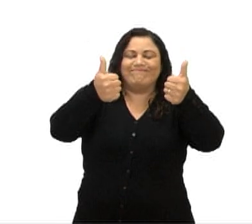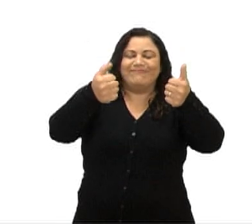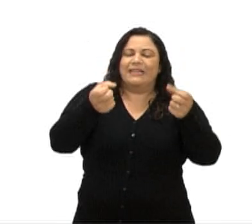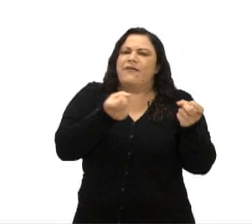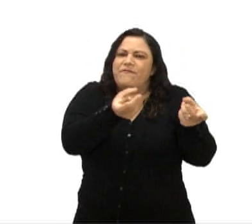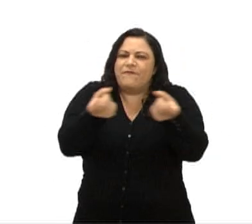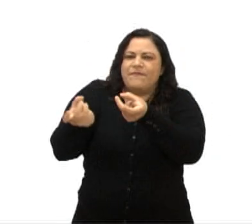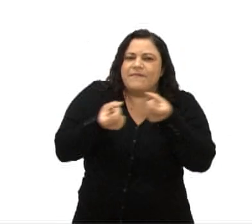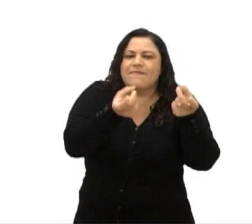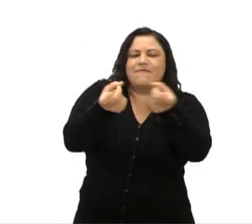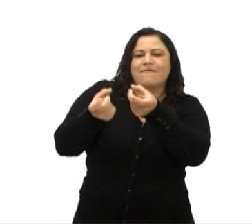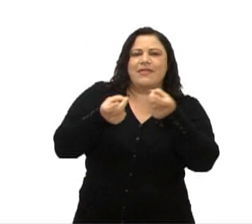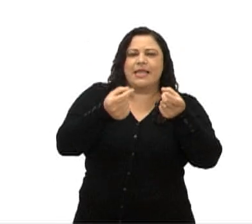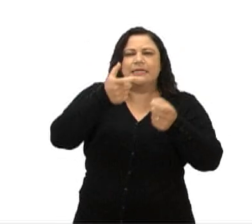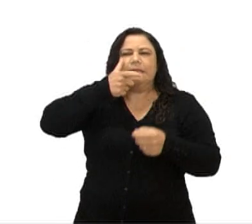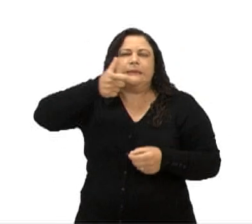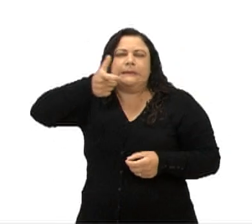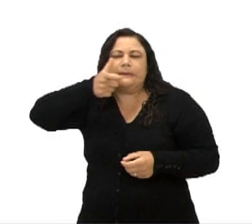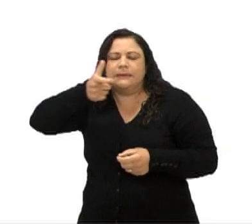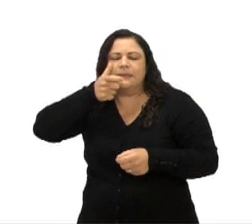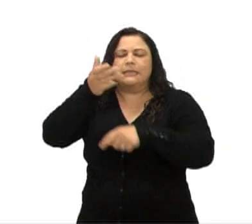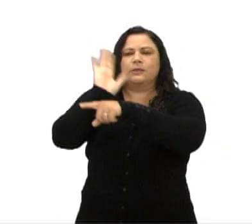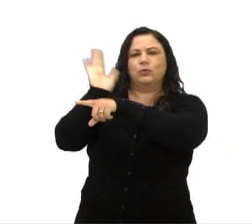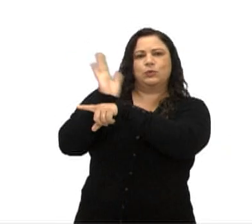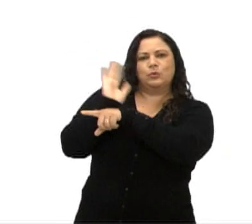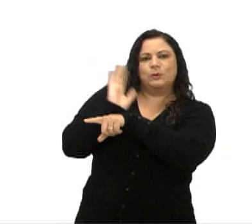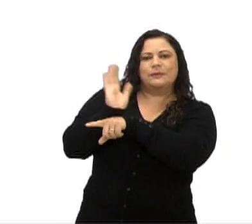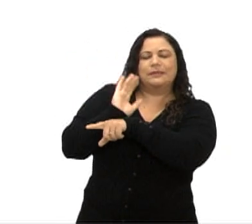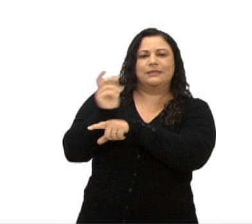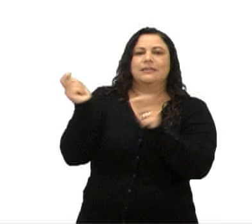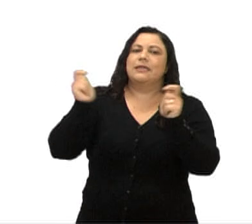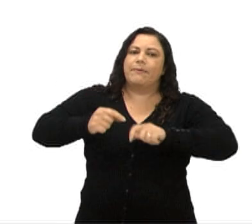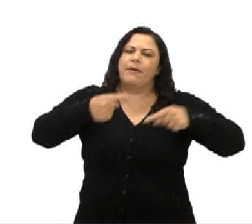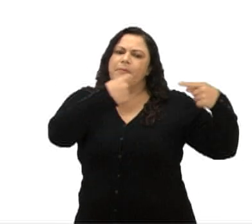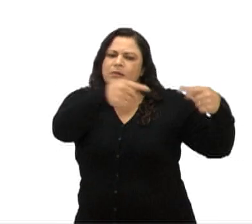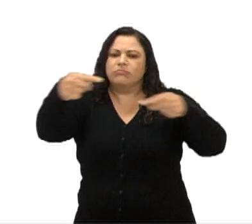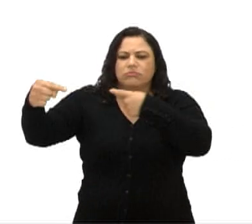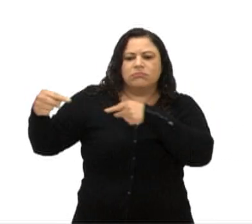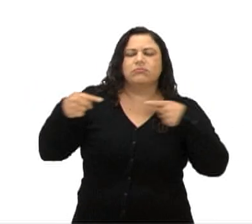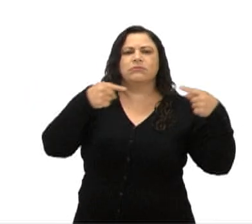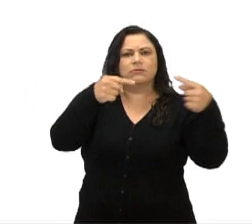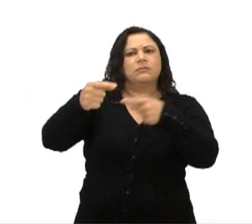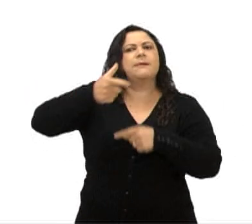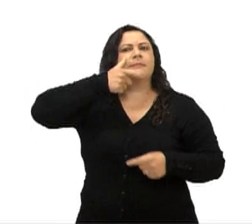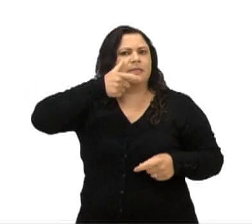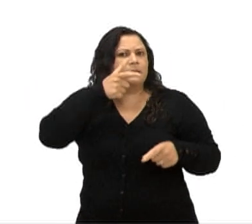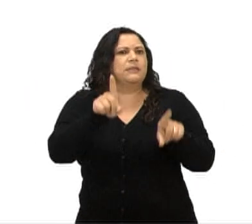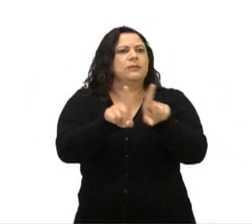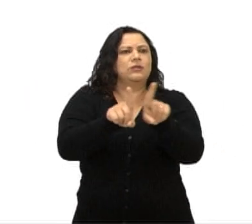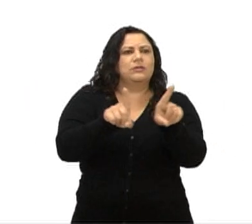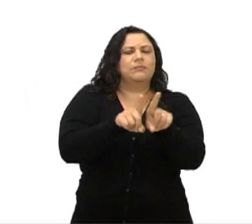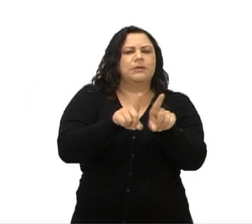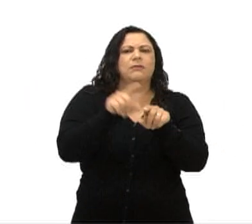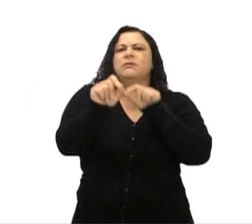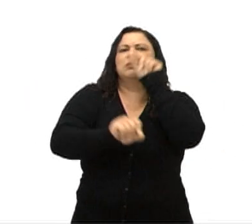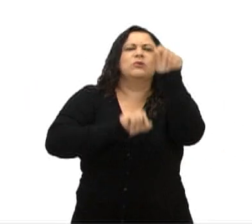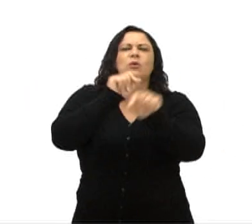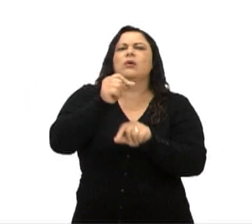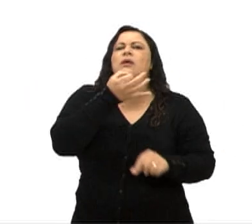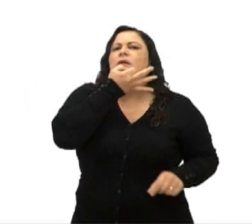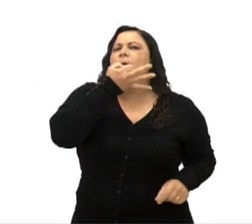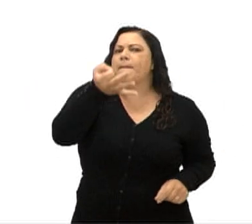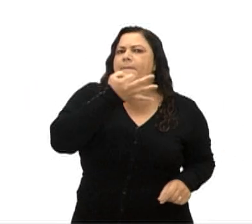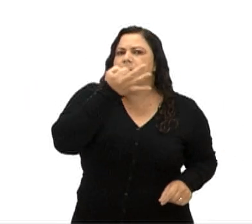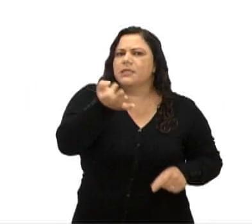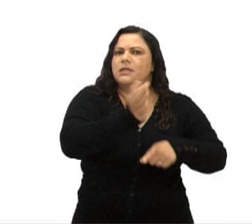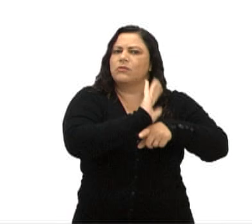interessante para assistir e talvez ainda mais para discutir. Qual é a opinião do autor? Eu já tinha dito aqui, a opinião do texto sobre